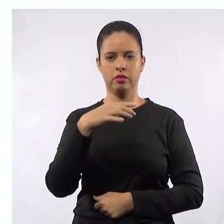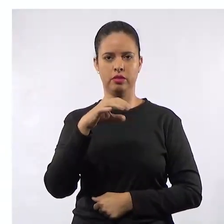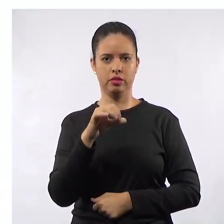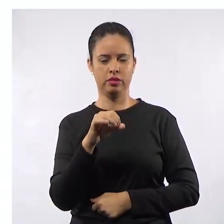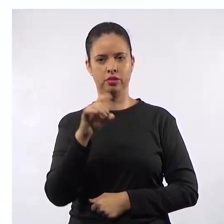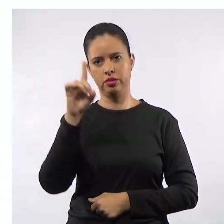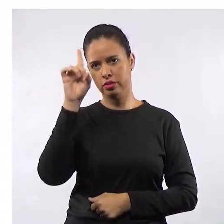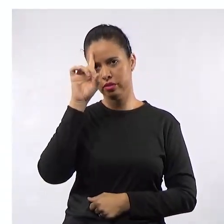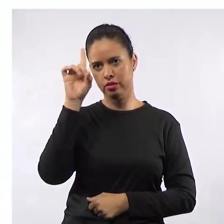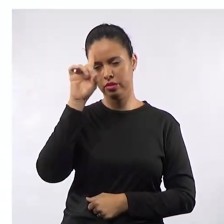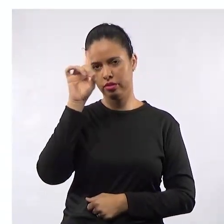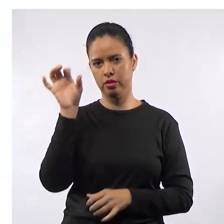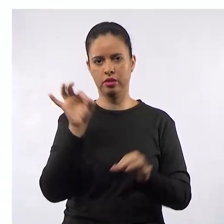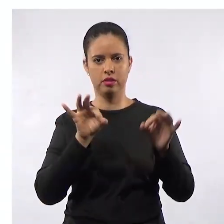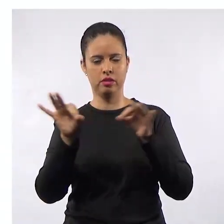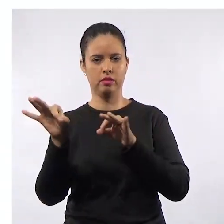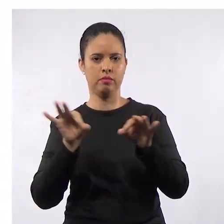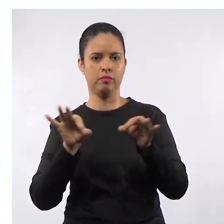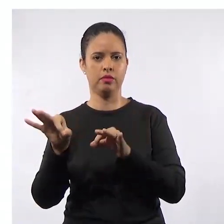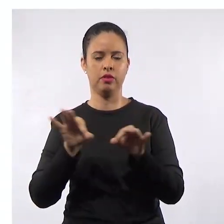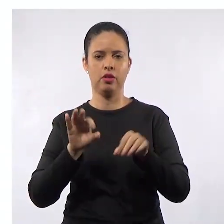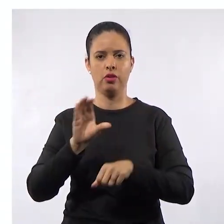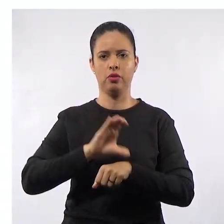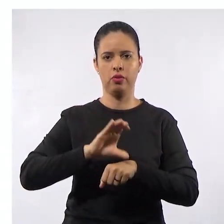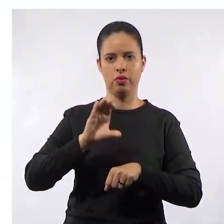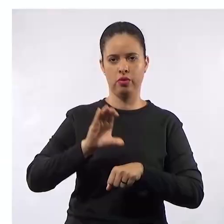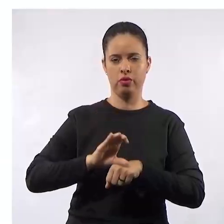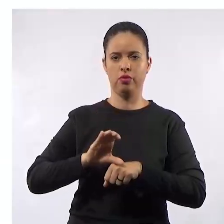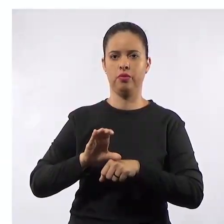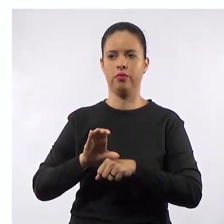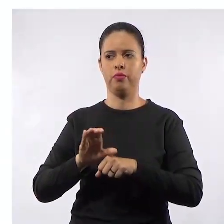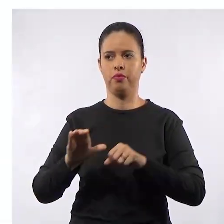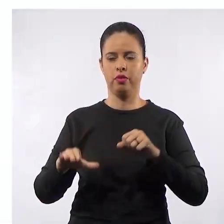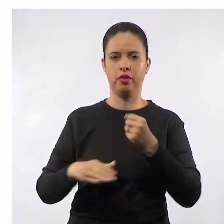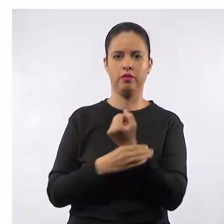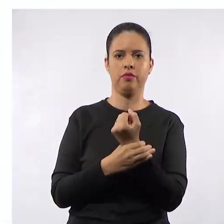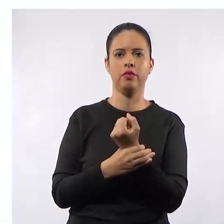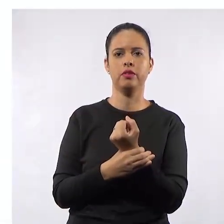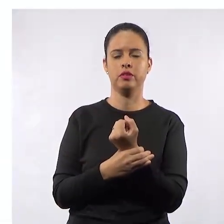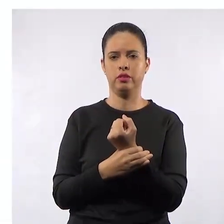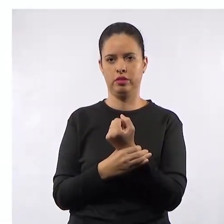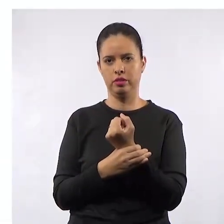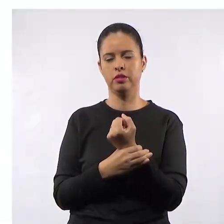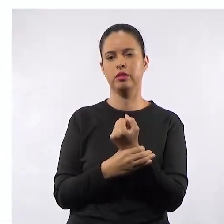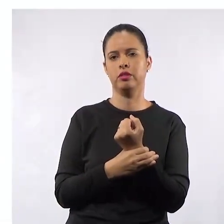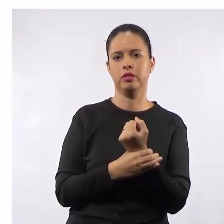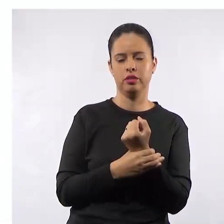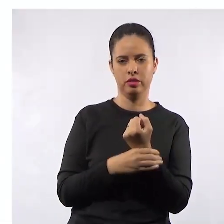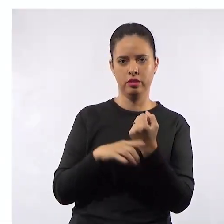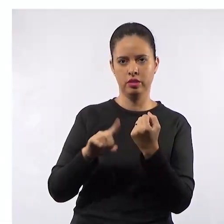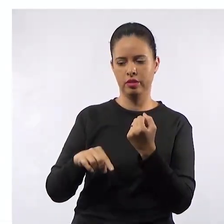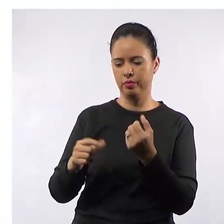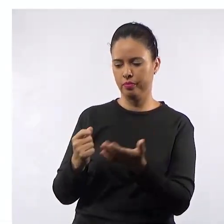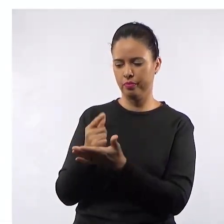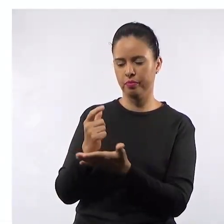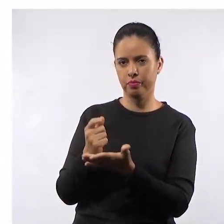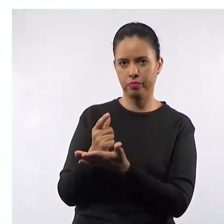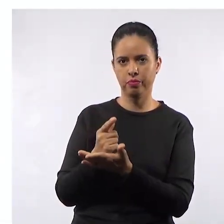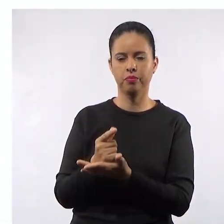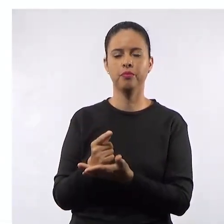promulgação da Constituição, elaborará o Código de Defesa do Consumidor, tá? Bem aqui no artigo 48 do